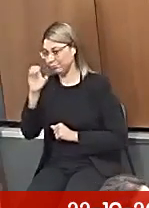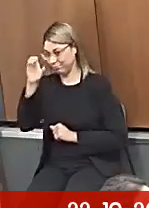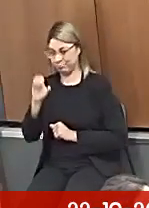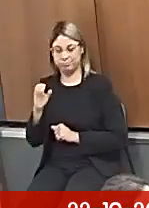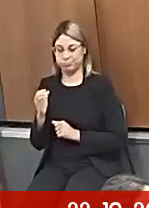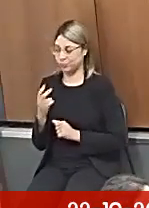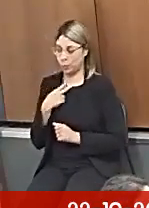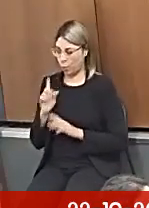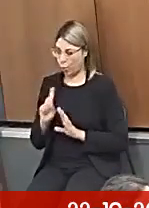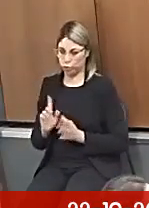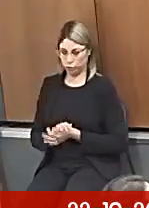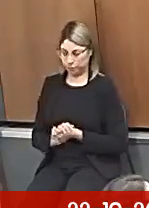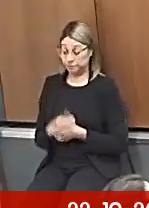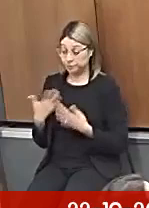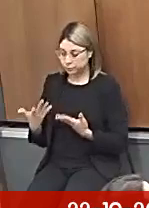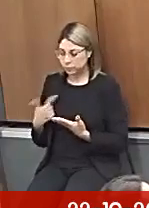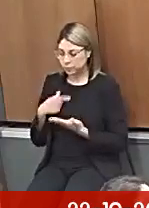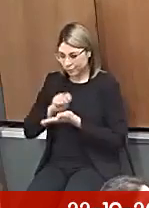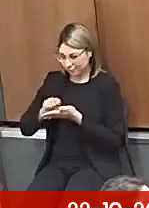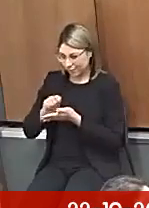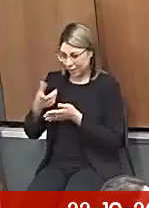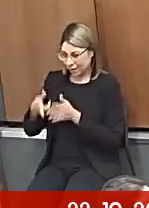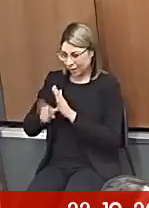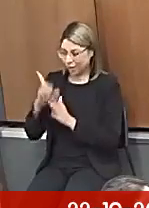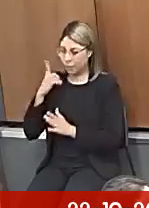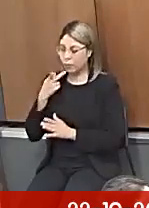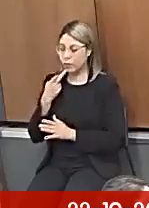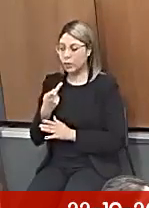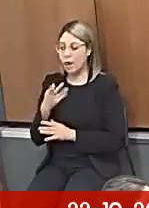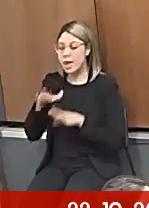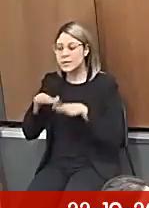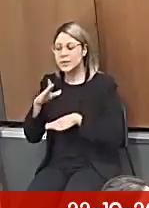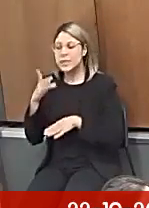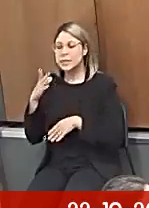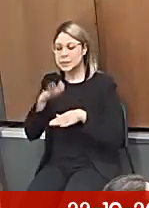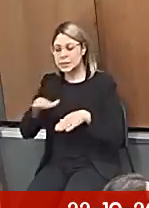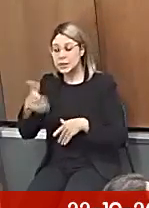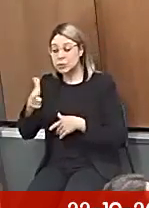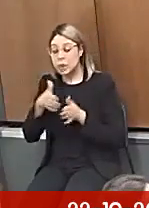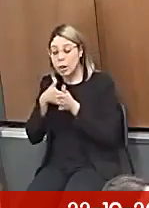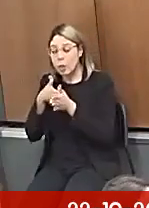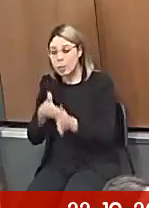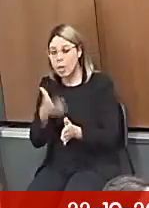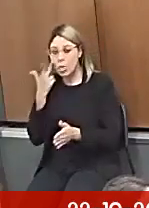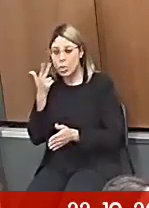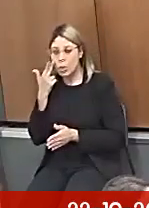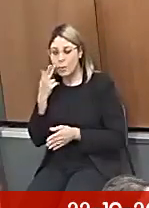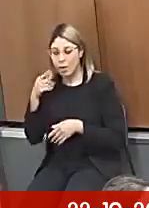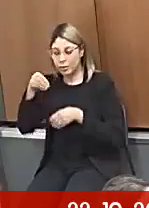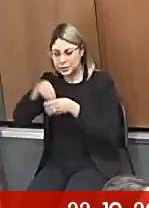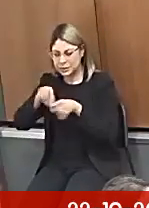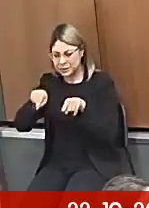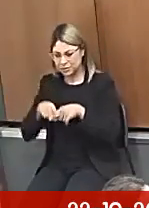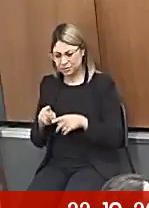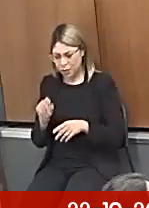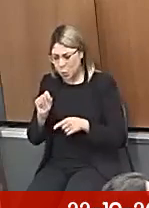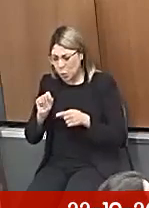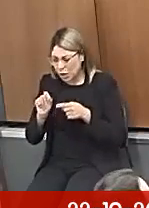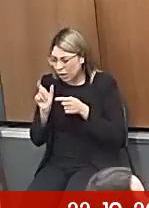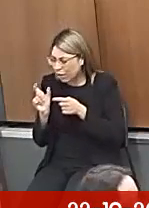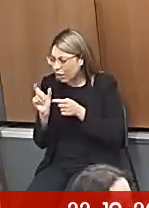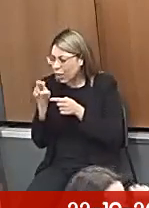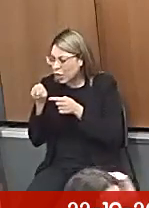o deputado falou que, às vezes, a criança não tem o acompanhamento normal da turma. O que é